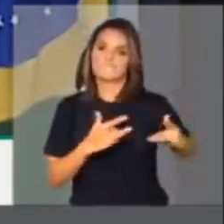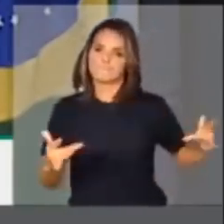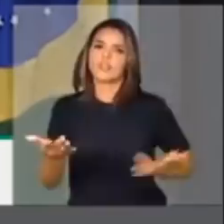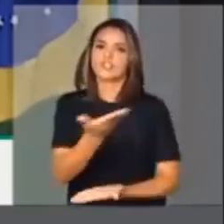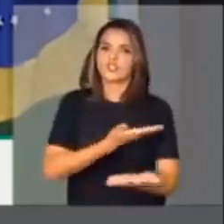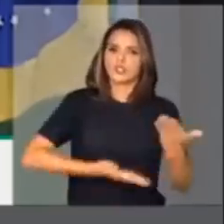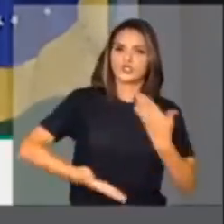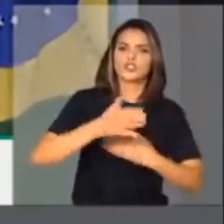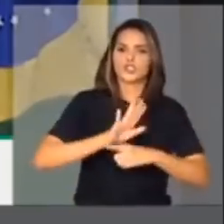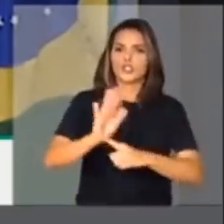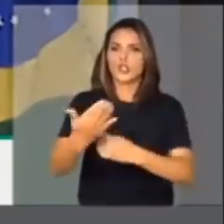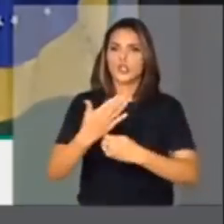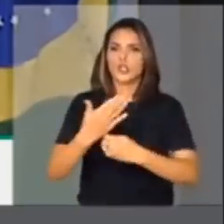frente